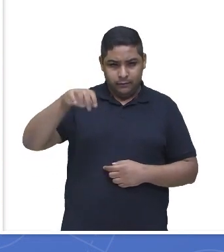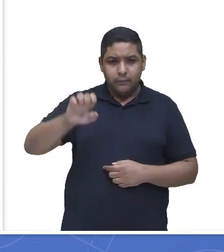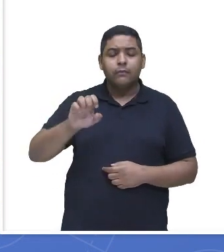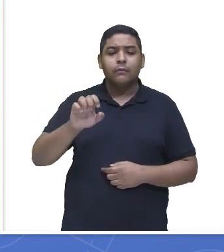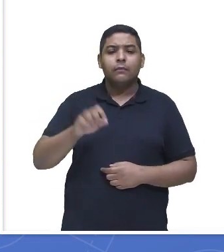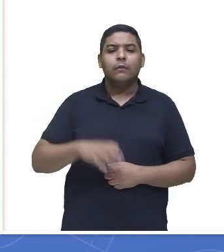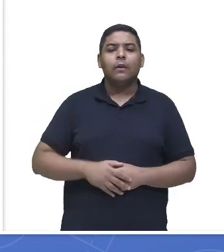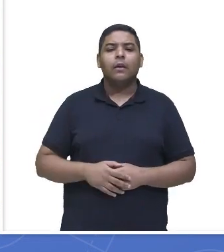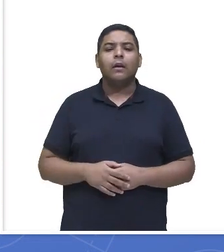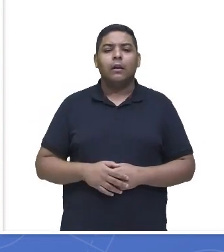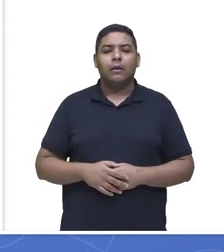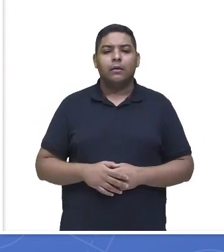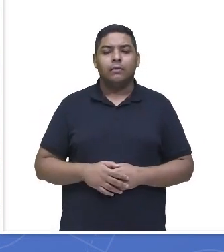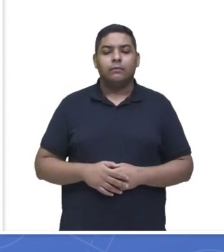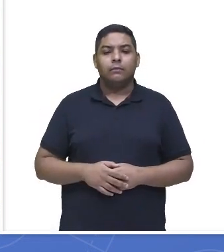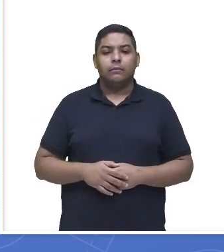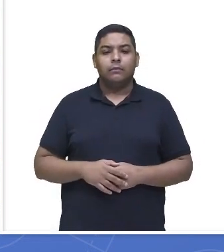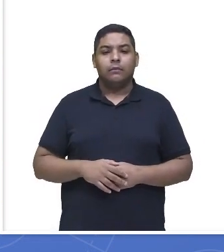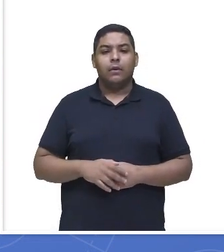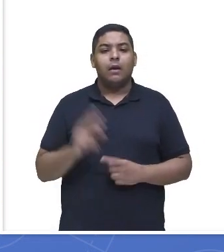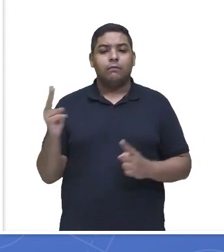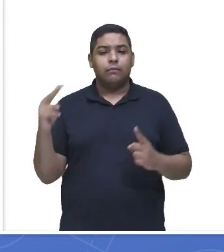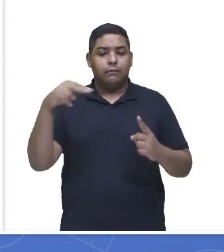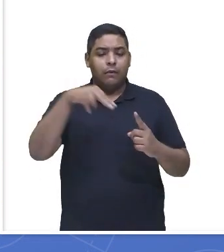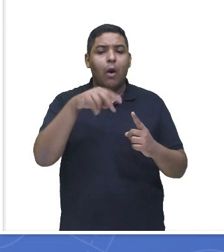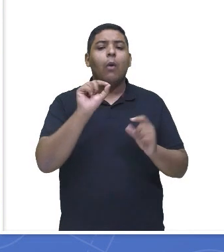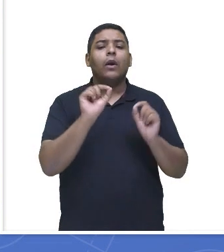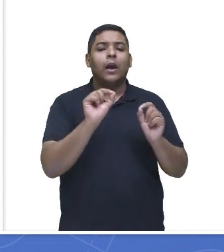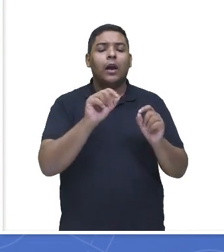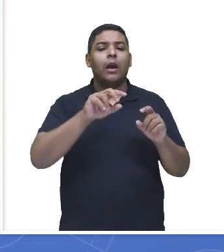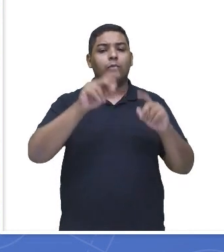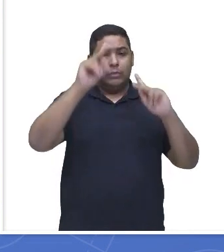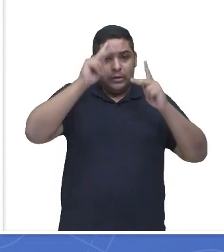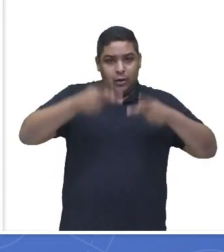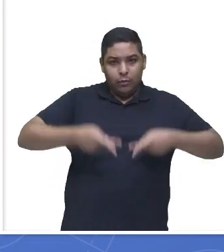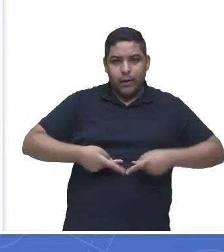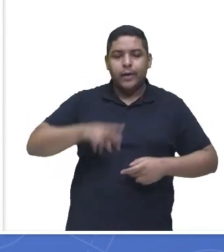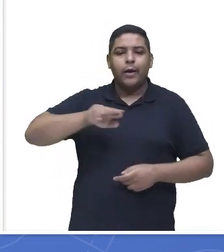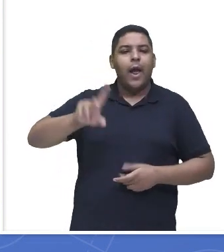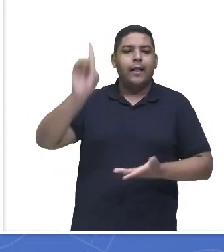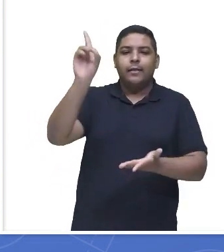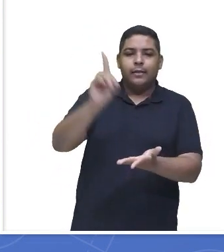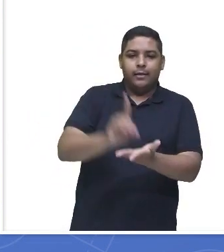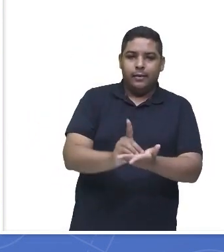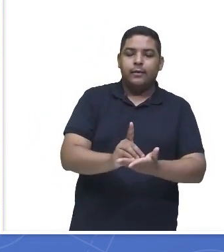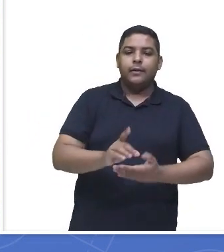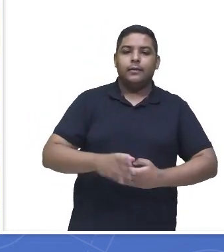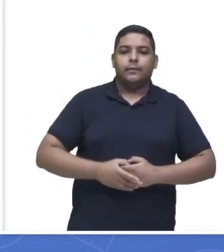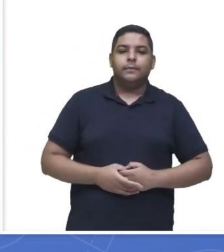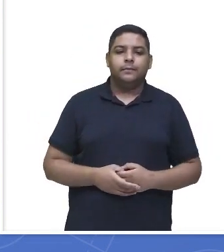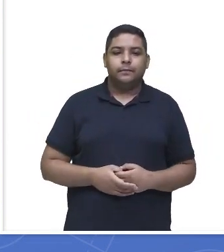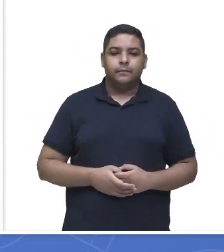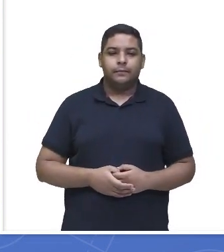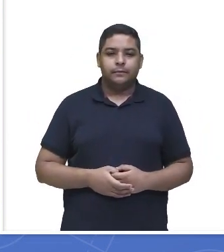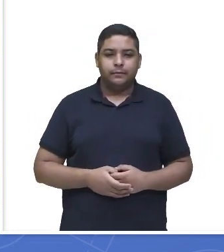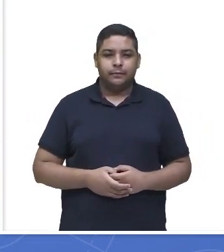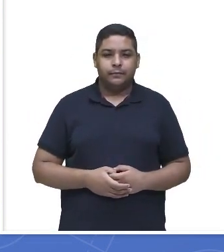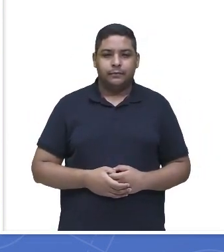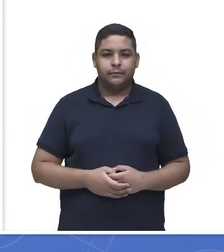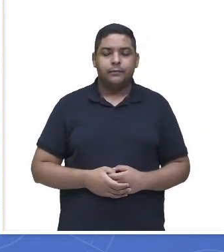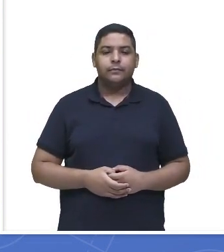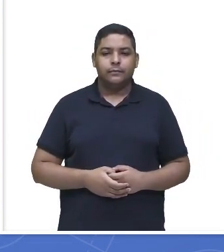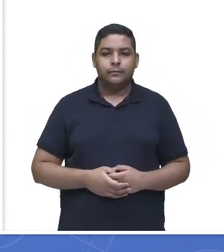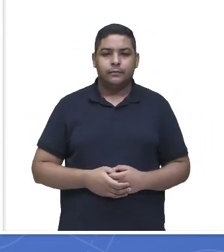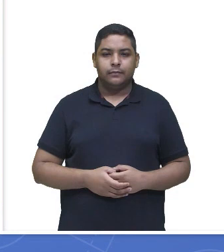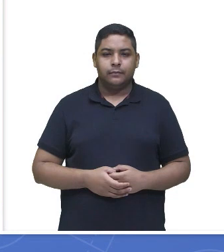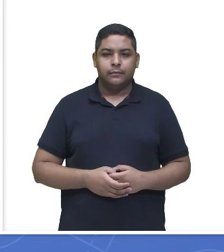homem e não para um Deus. Perfeito, né? Dentro da questão 1, nós vamos respondendo assim também. E a